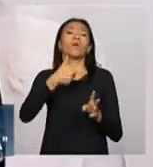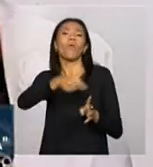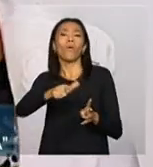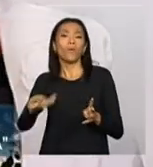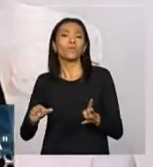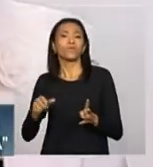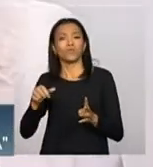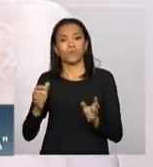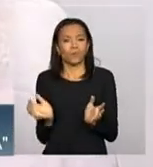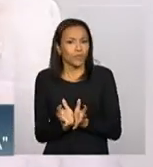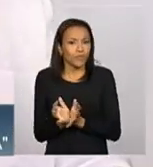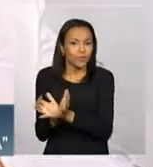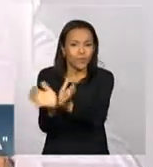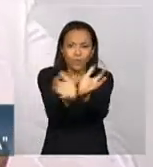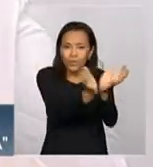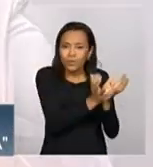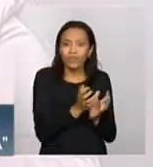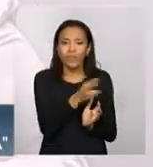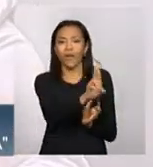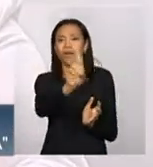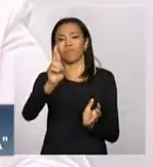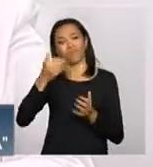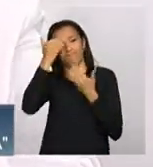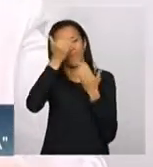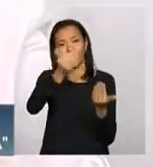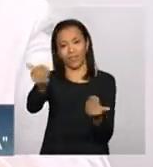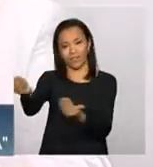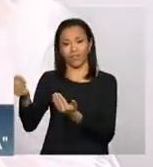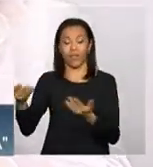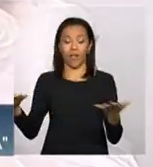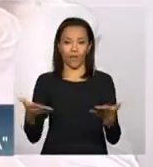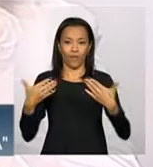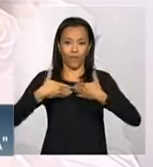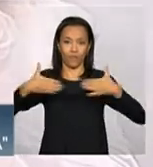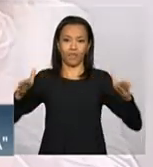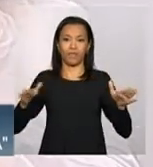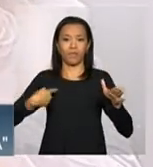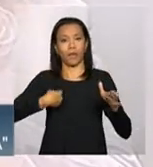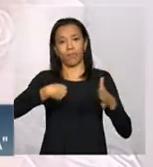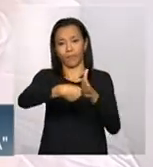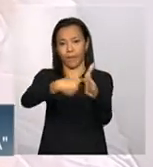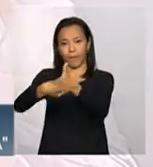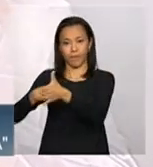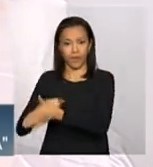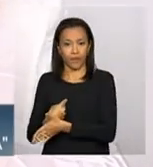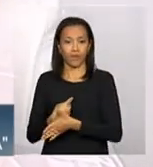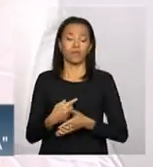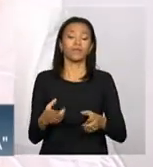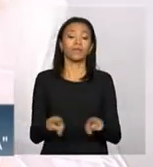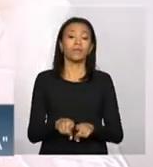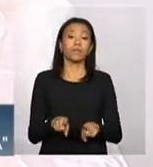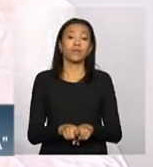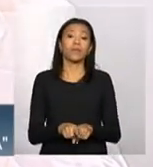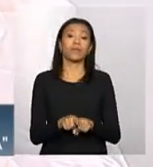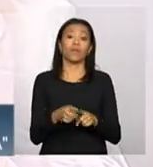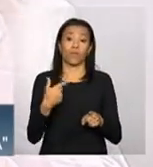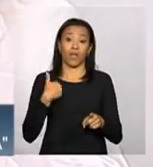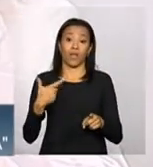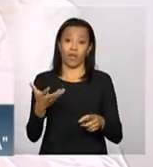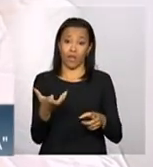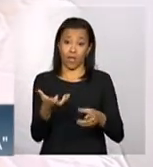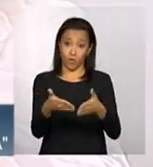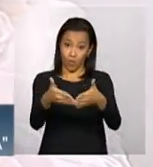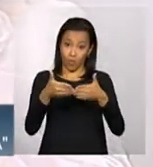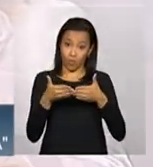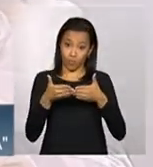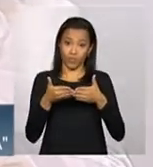da ONU Mulheres. Eu quero agora abrir para a coletiva, mas antes de abrir, eu quero convidar para ocupar essas